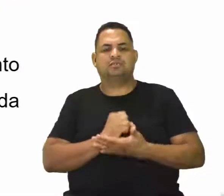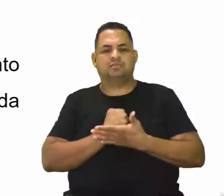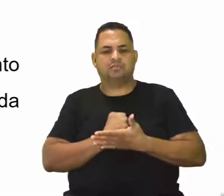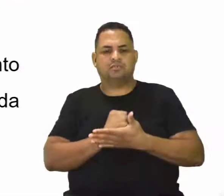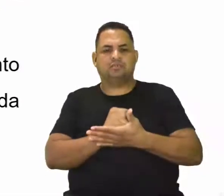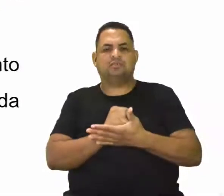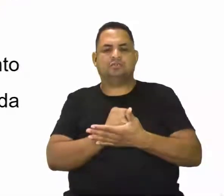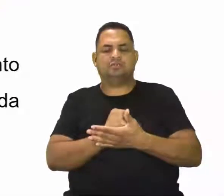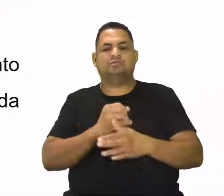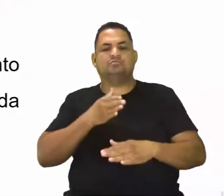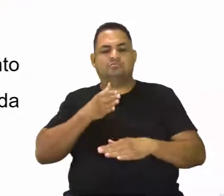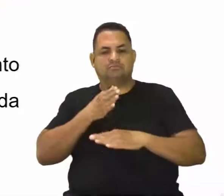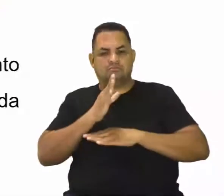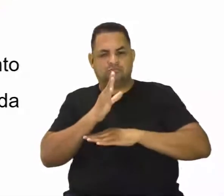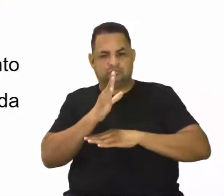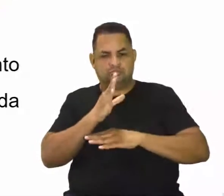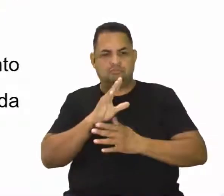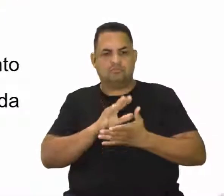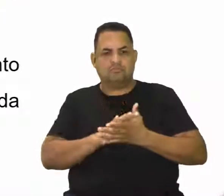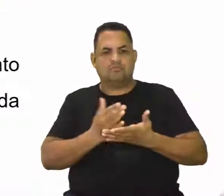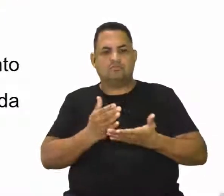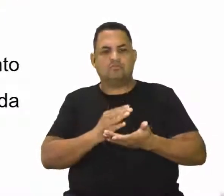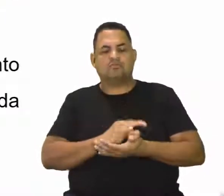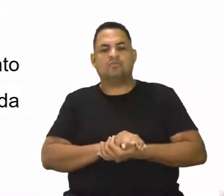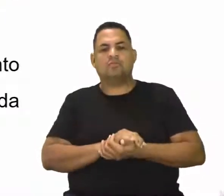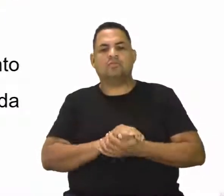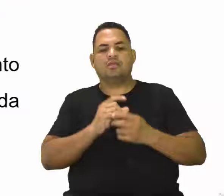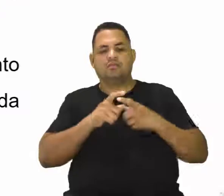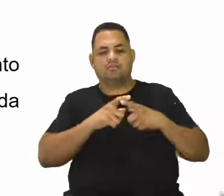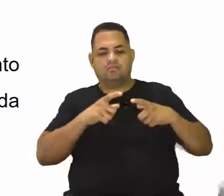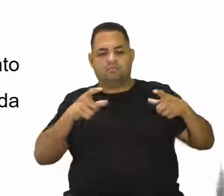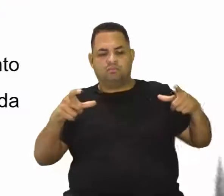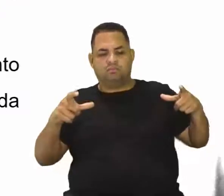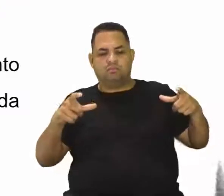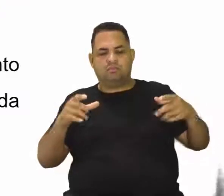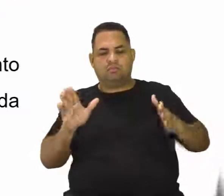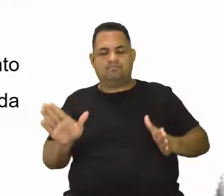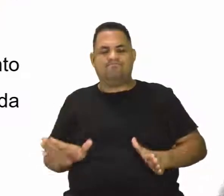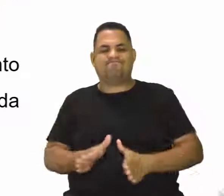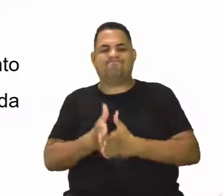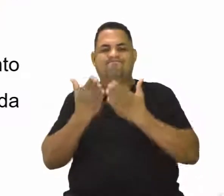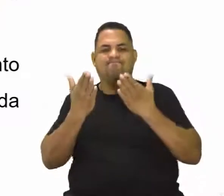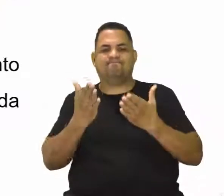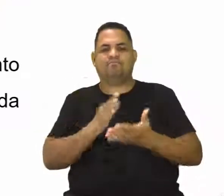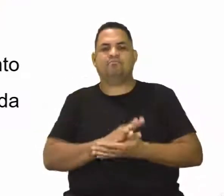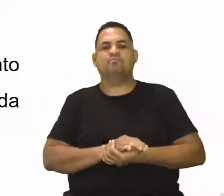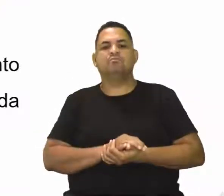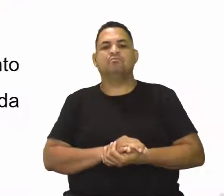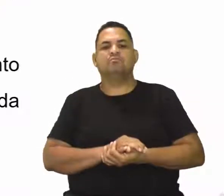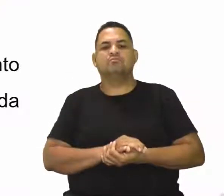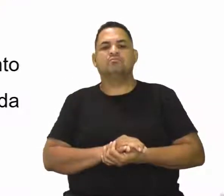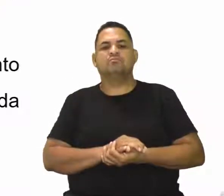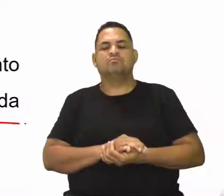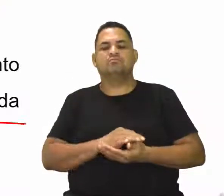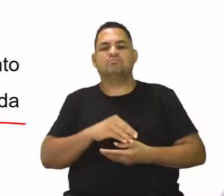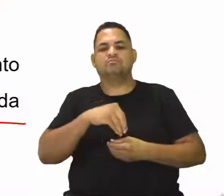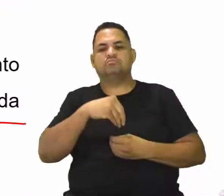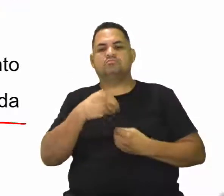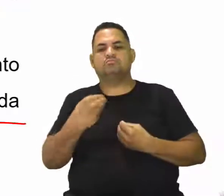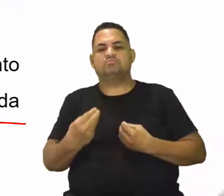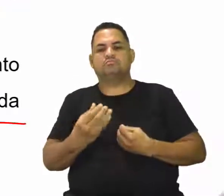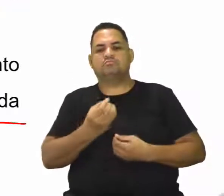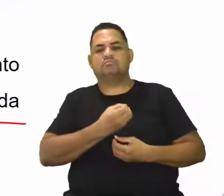Contribuição de maneira direta para o aumento em massa da pobreza, excluindo um